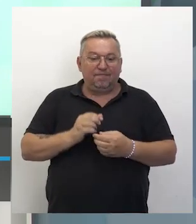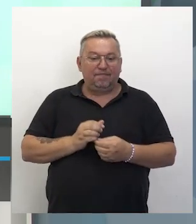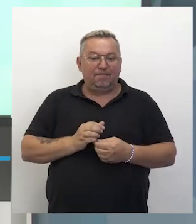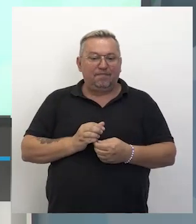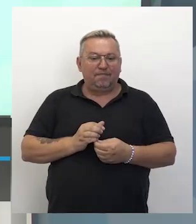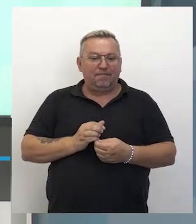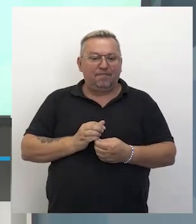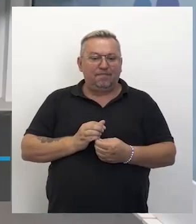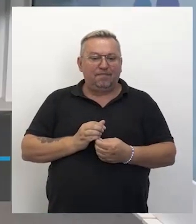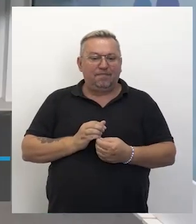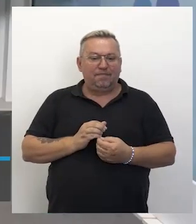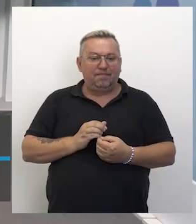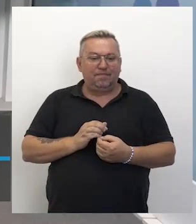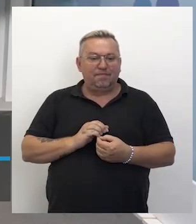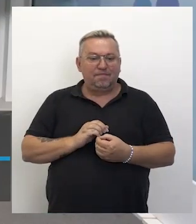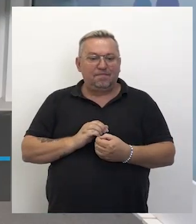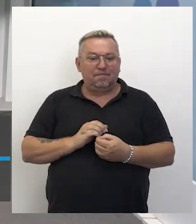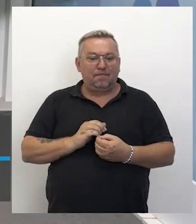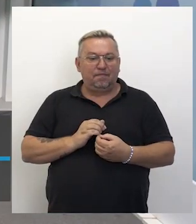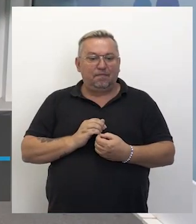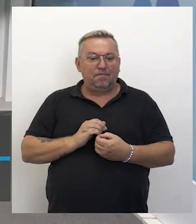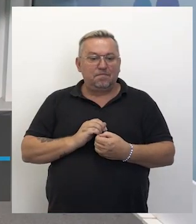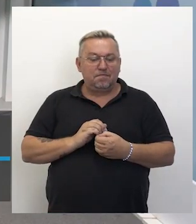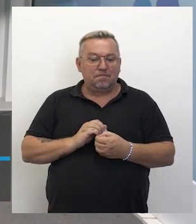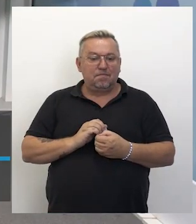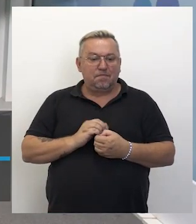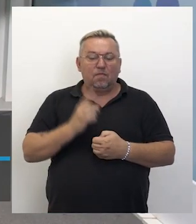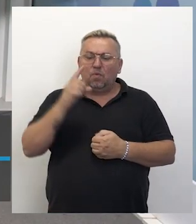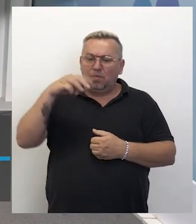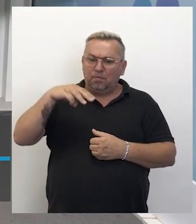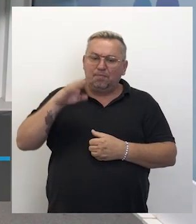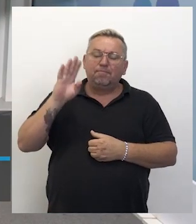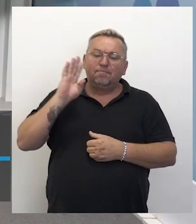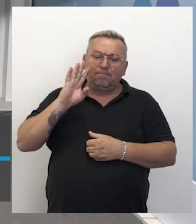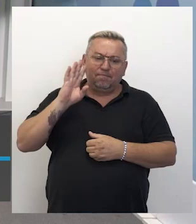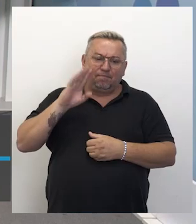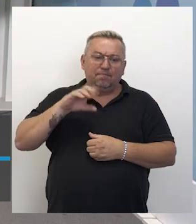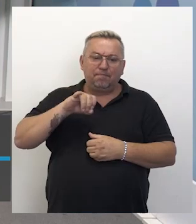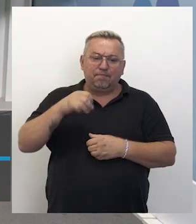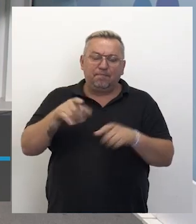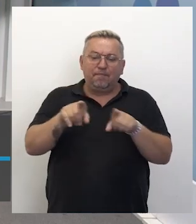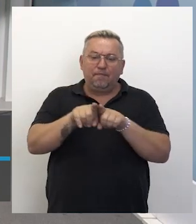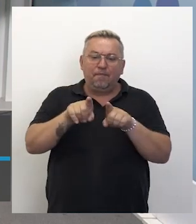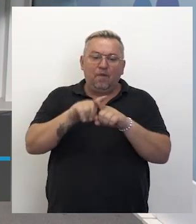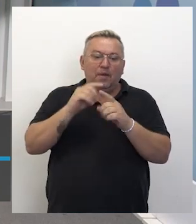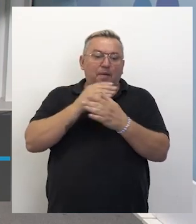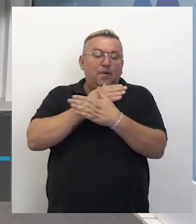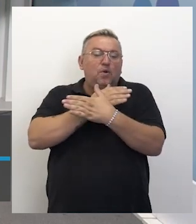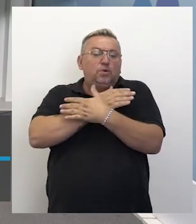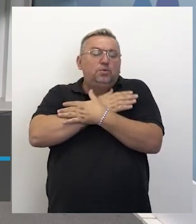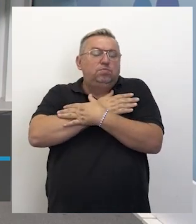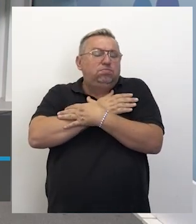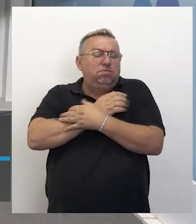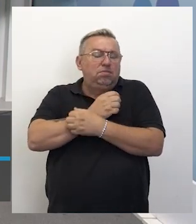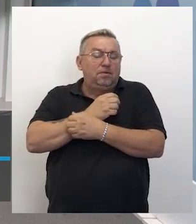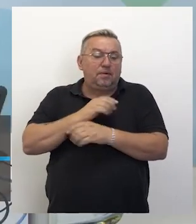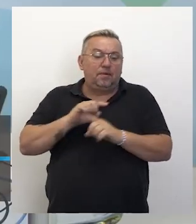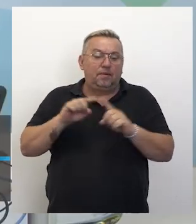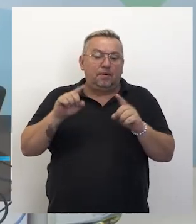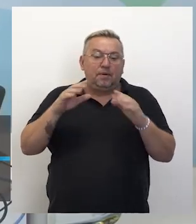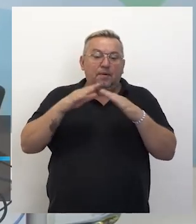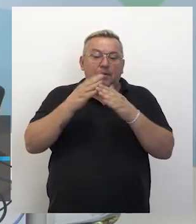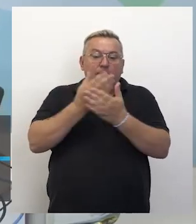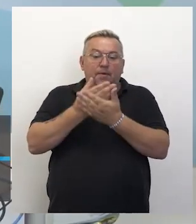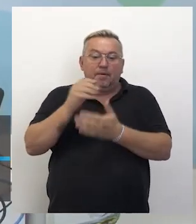Será que damos um minutinho? Acho que um minutinho é legal, né? Eu quero aproveitar já mandar um abração para a